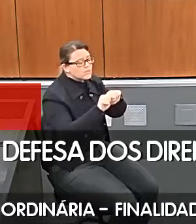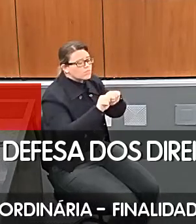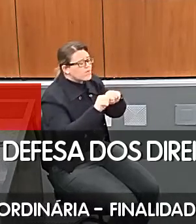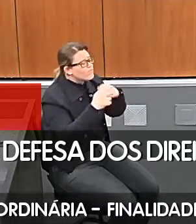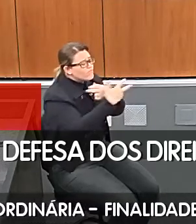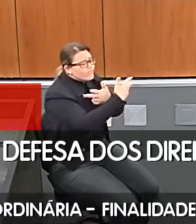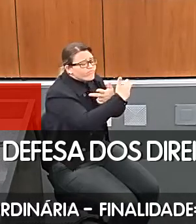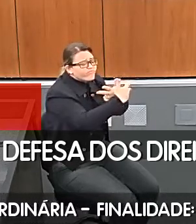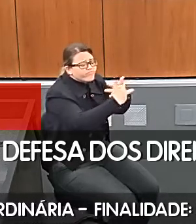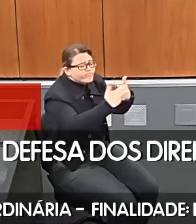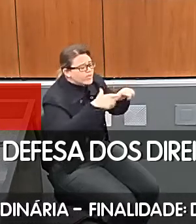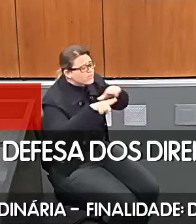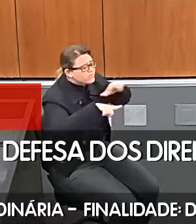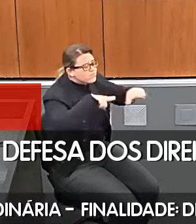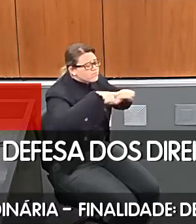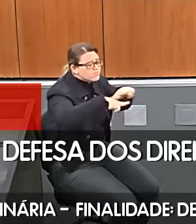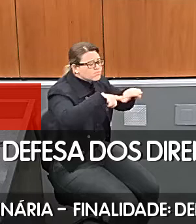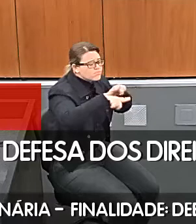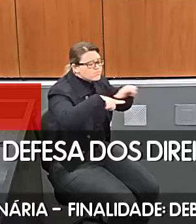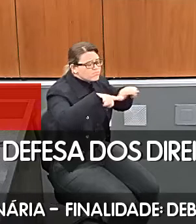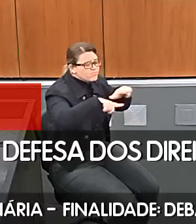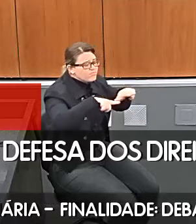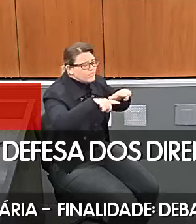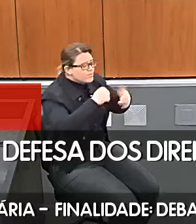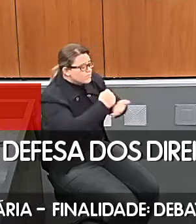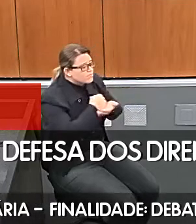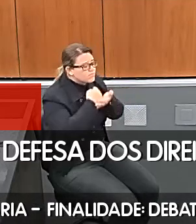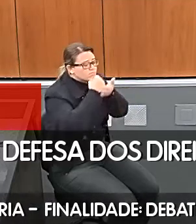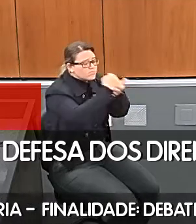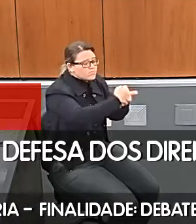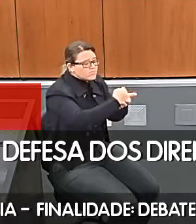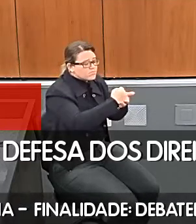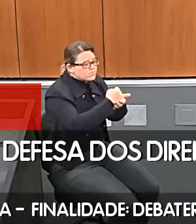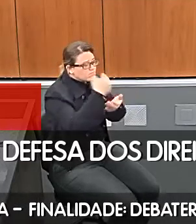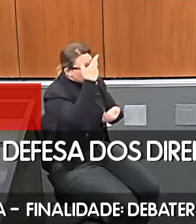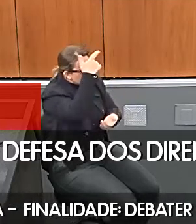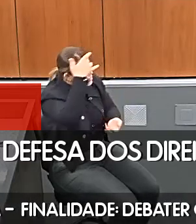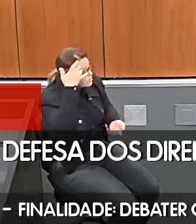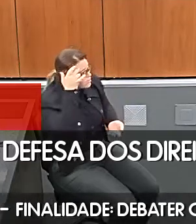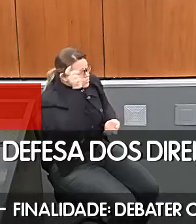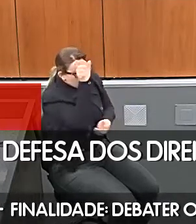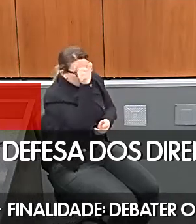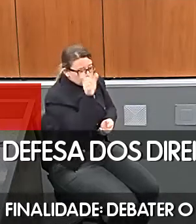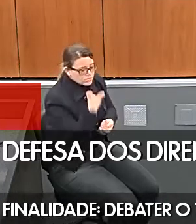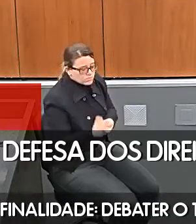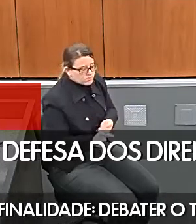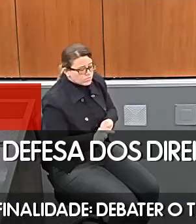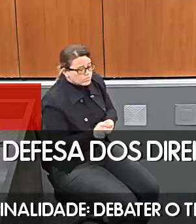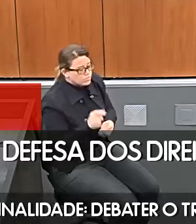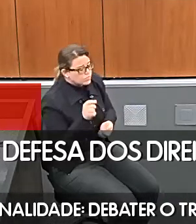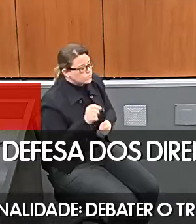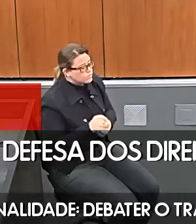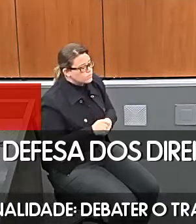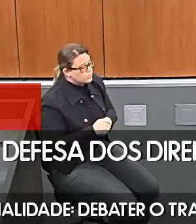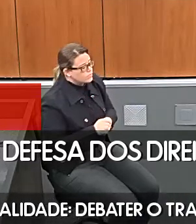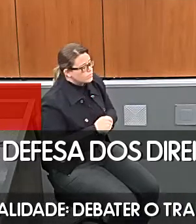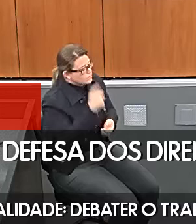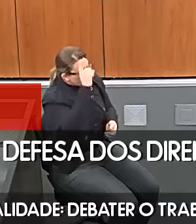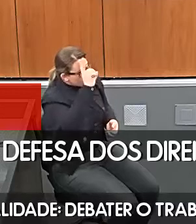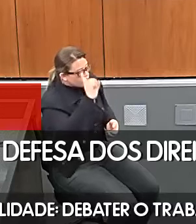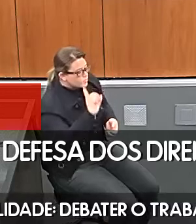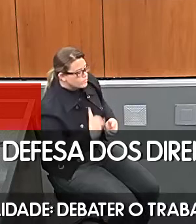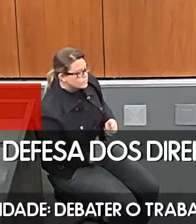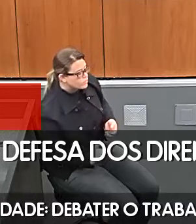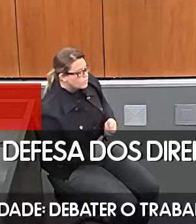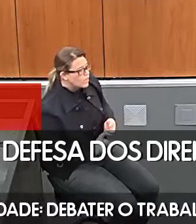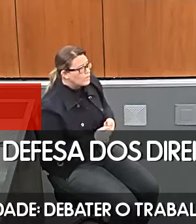que ele já fez aqui. As pessoas com deficiência em Minas Gerais, não conseguiam comprar